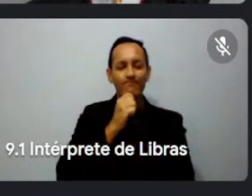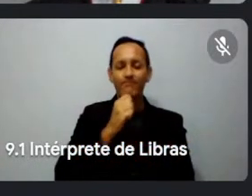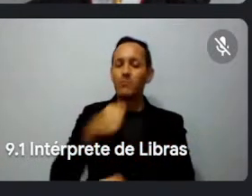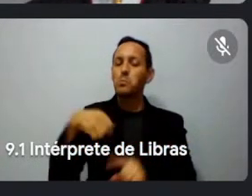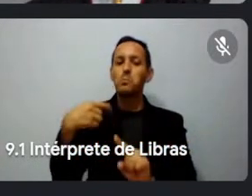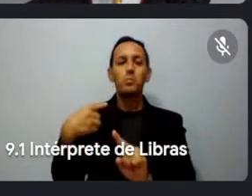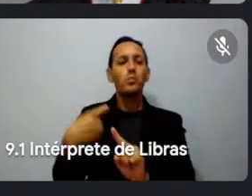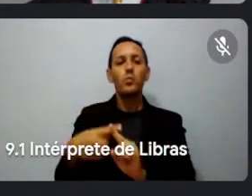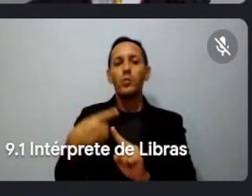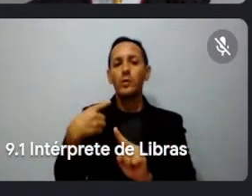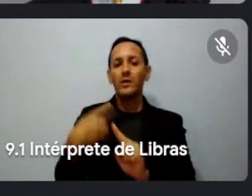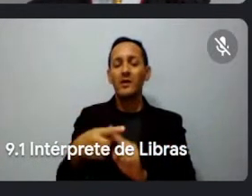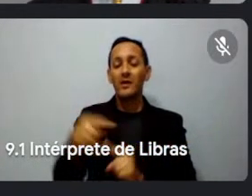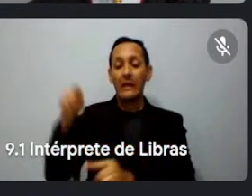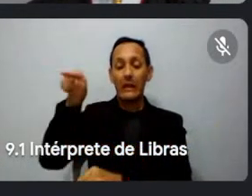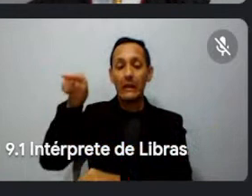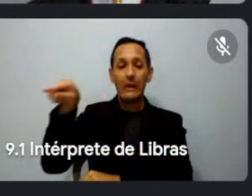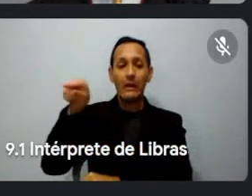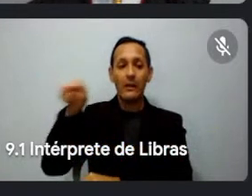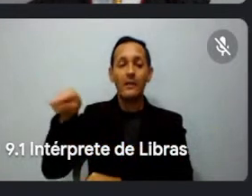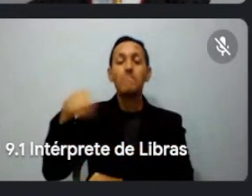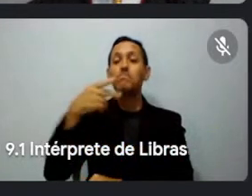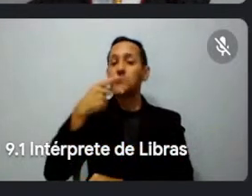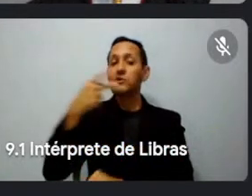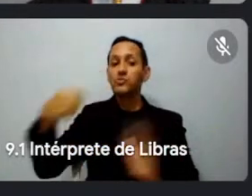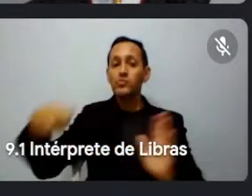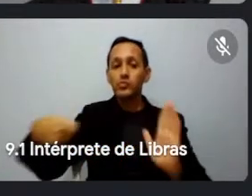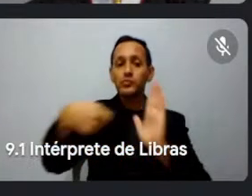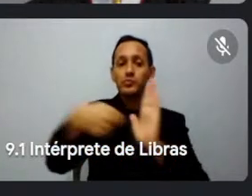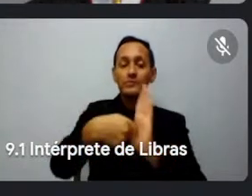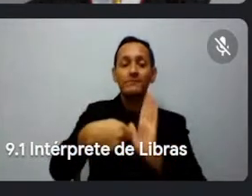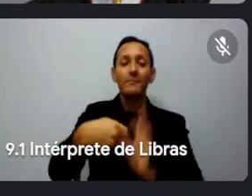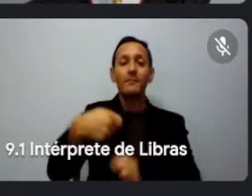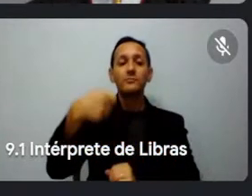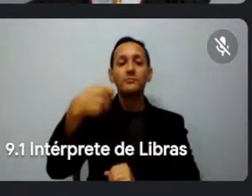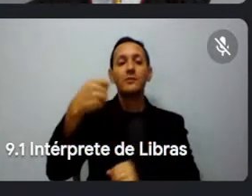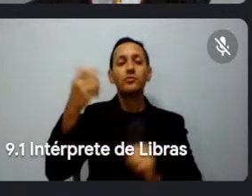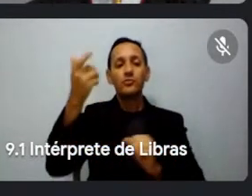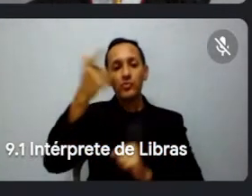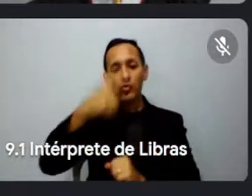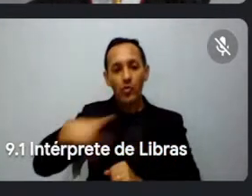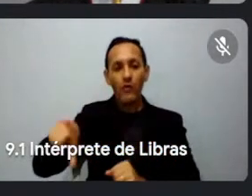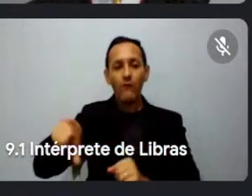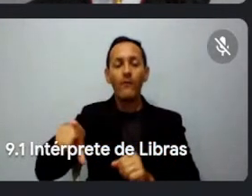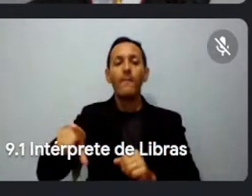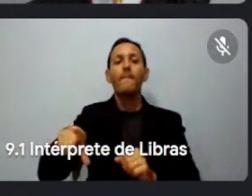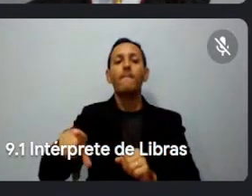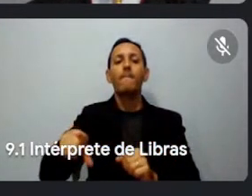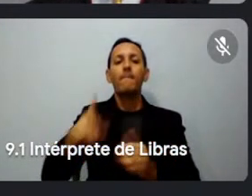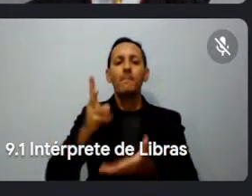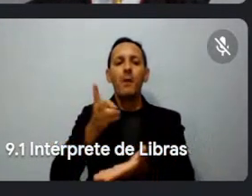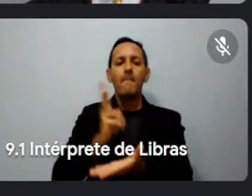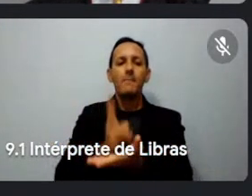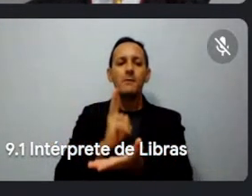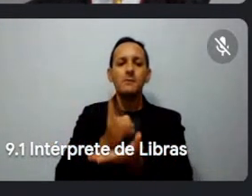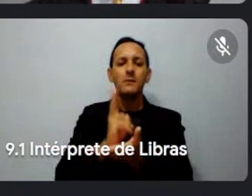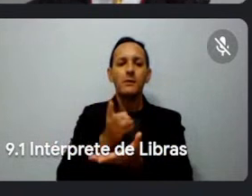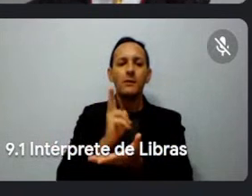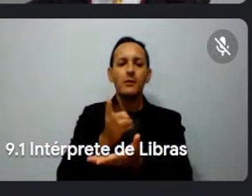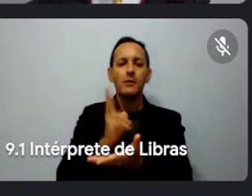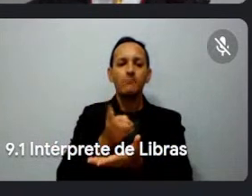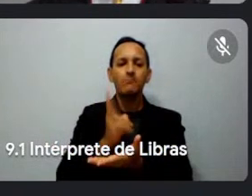e ele recorreu e eu tô conduzindo Voto no sentido de manter